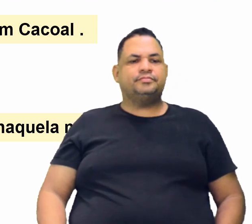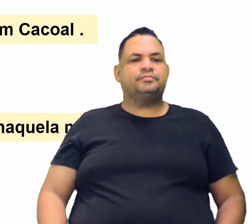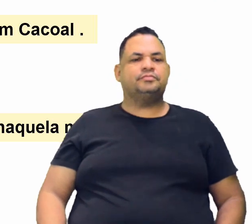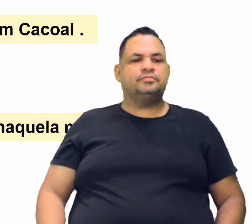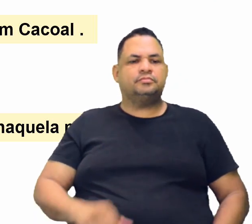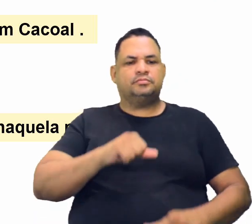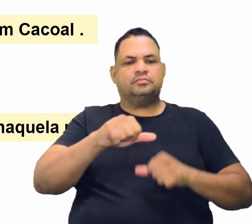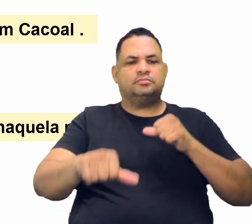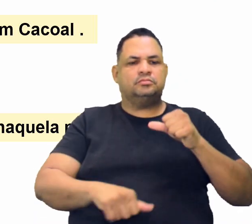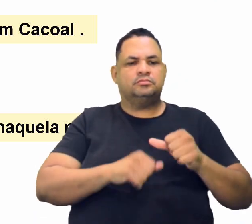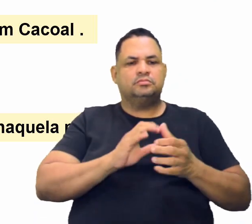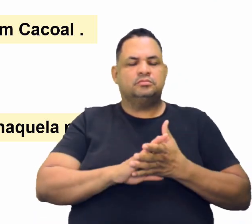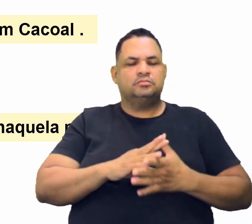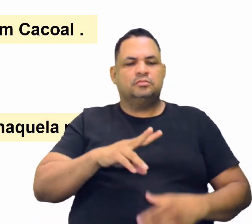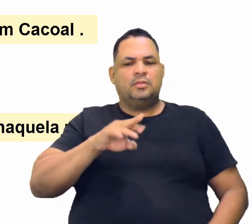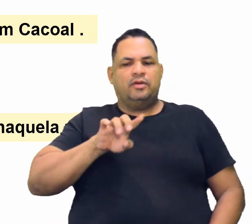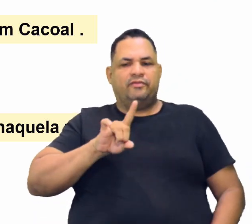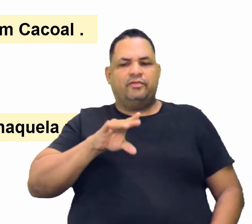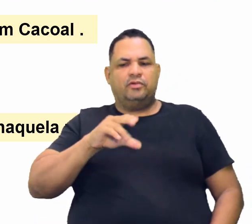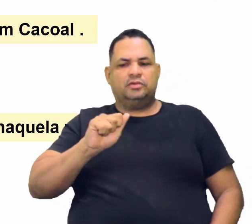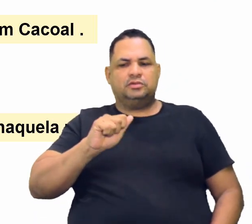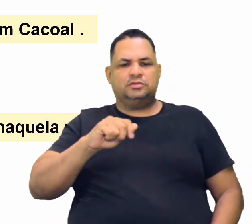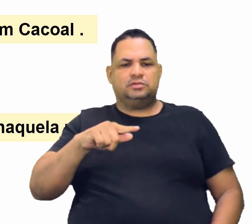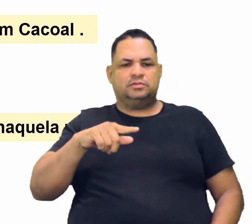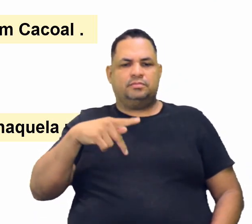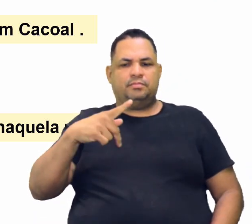que transforma para a voz passiva.